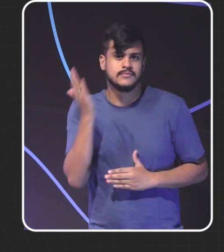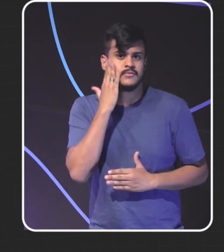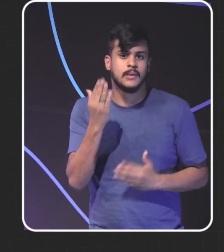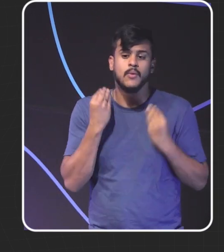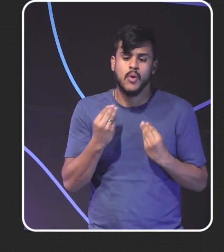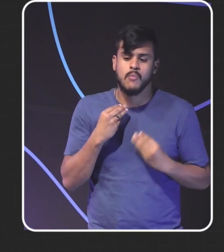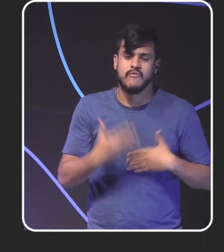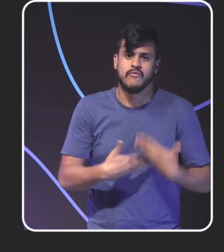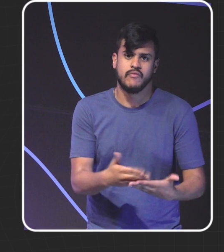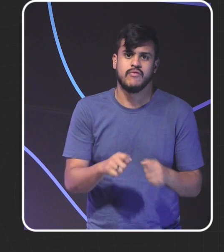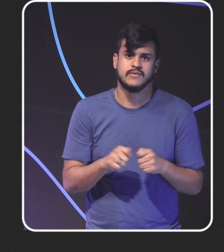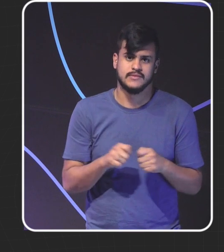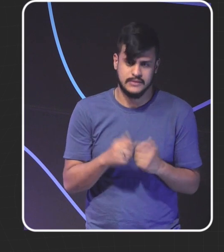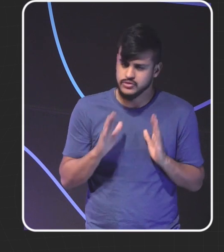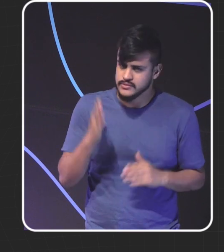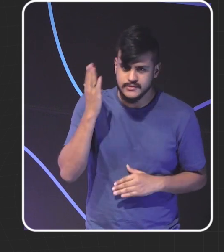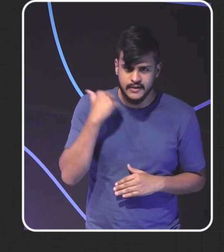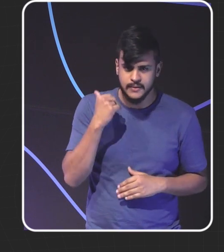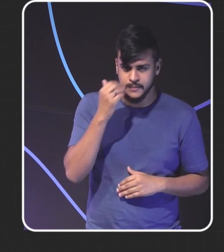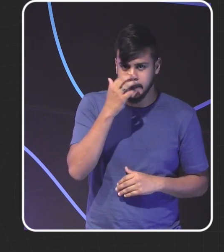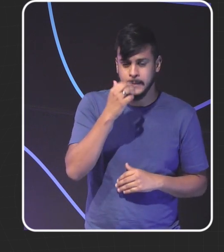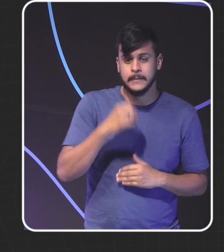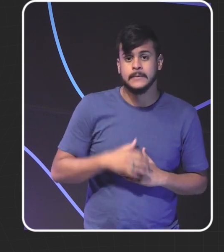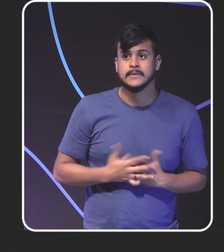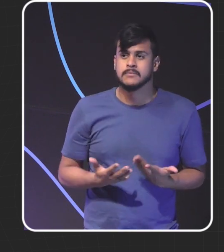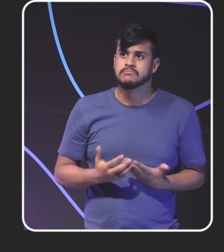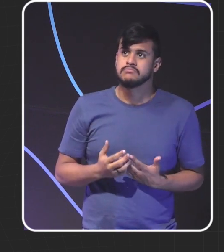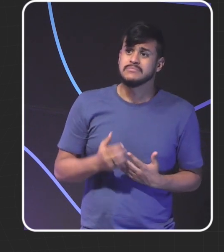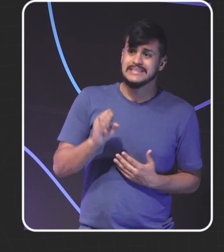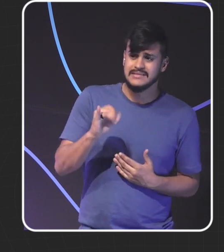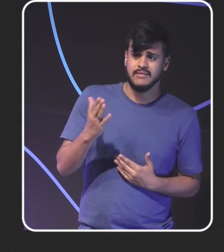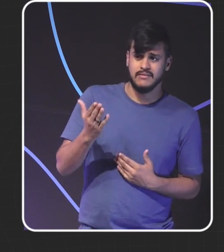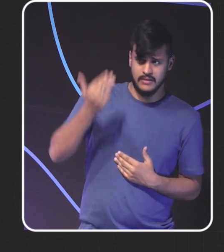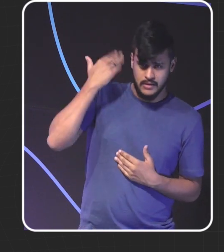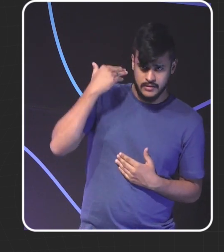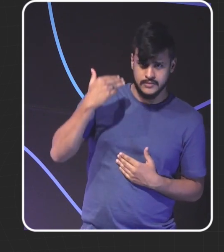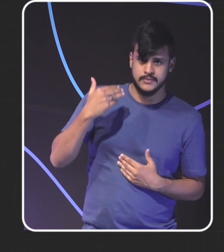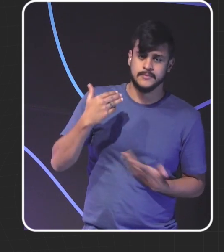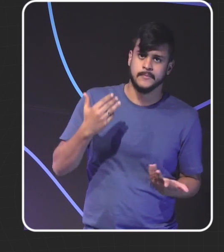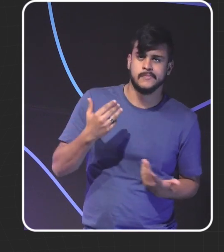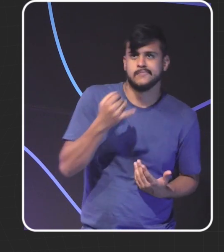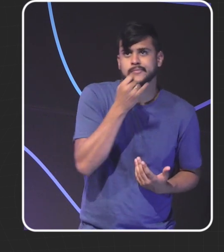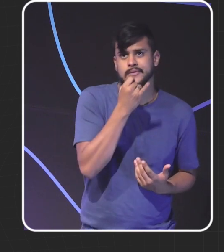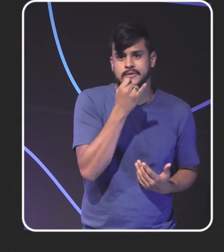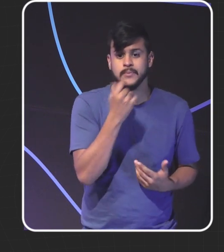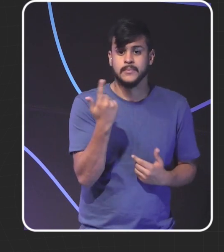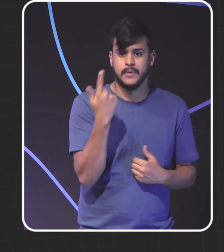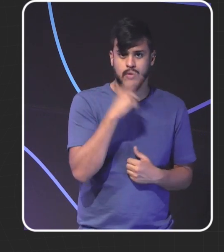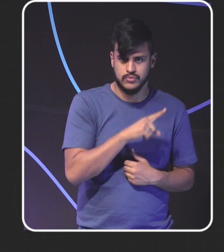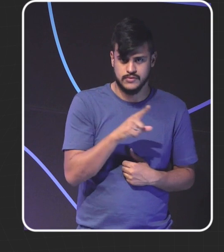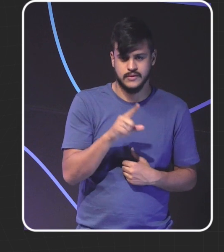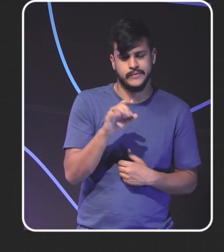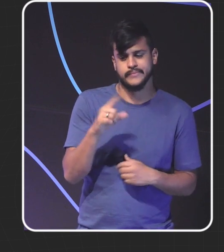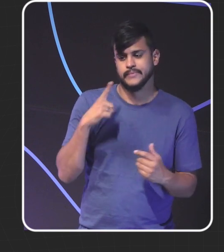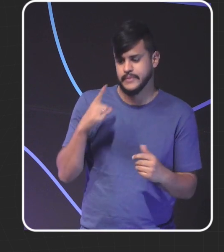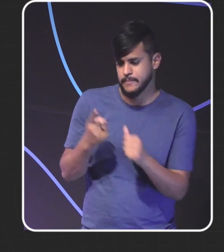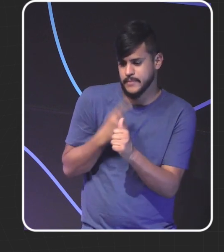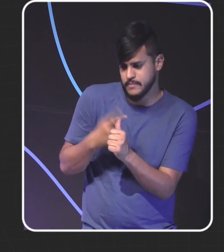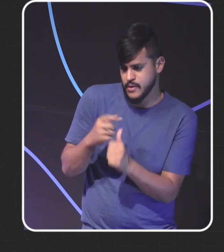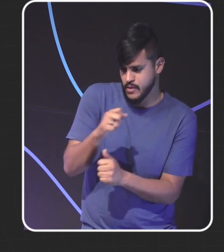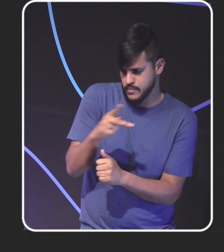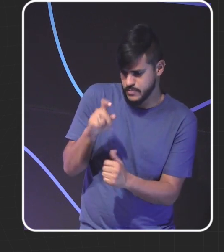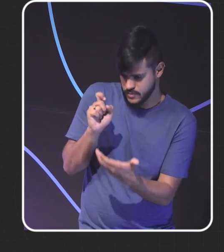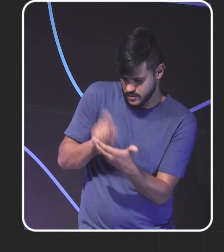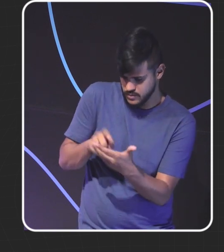processo de interação. Se antes você tem que, por exemplo, entrar num aplicativo